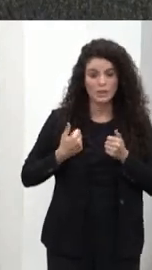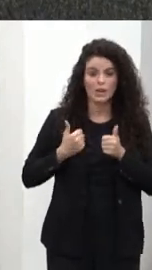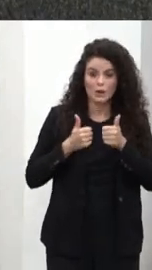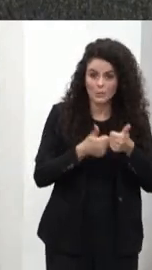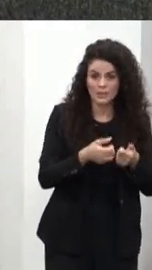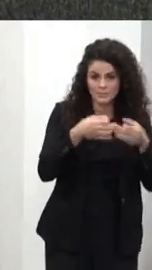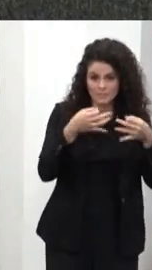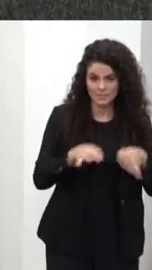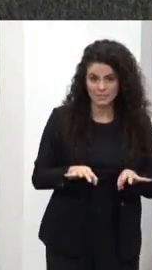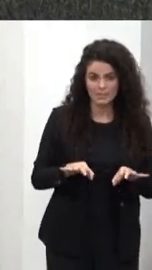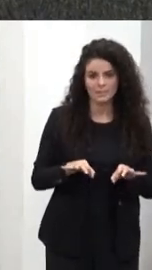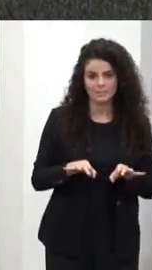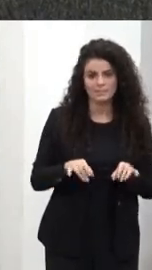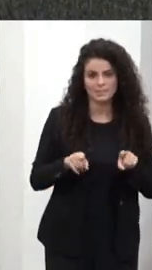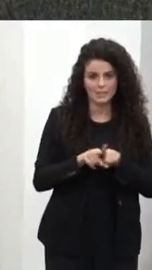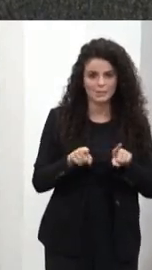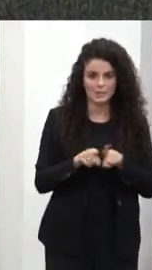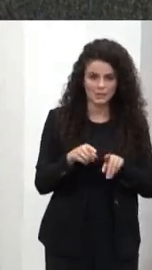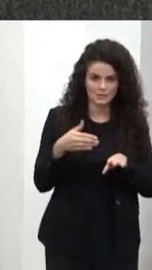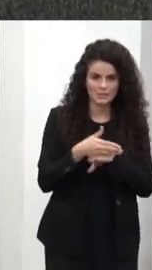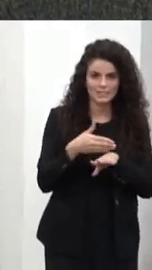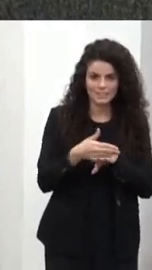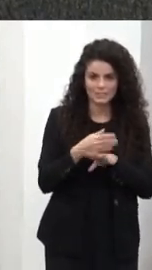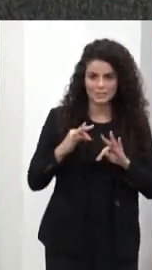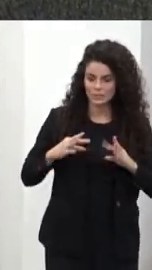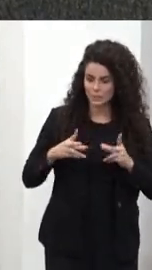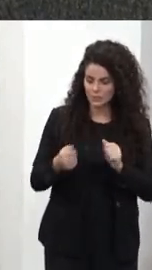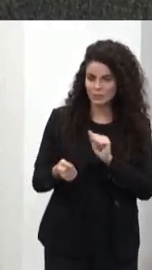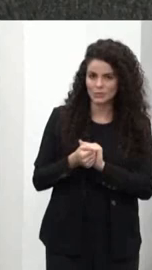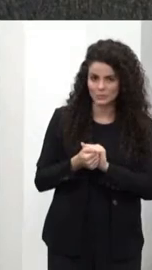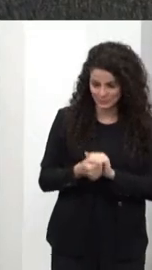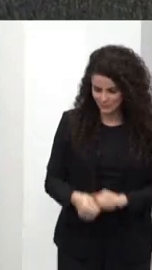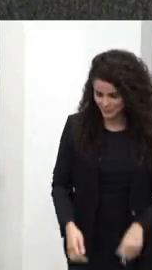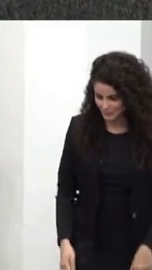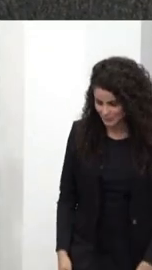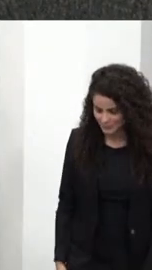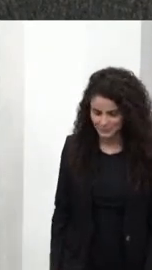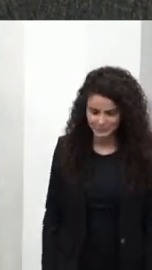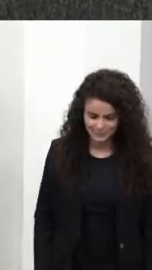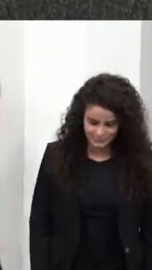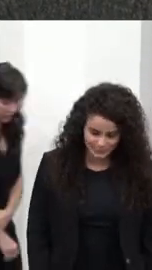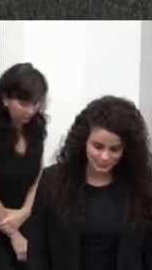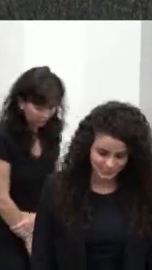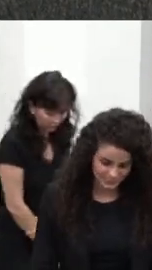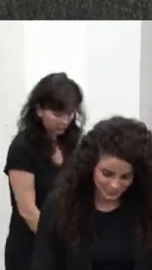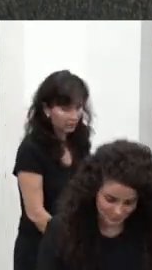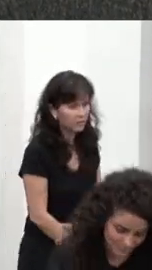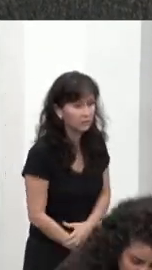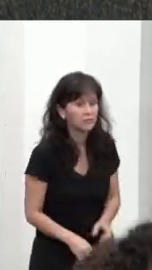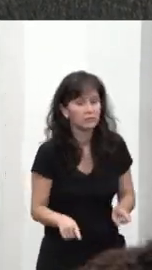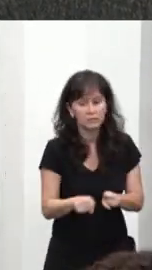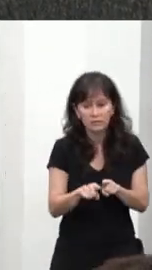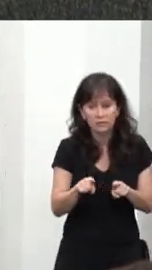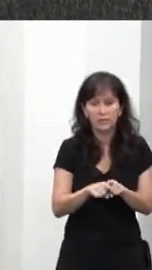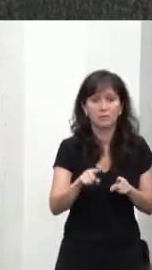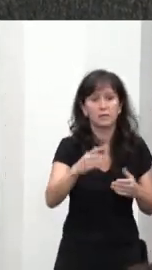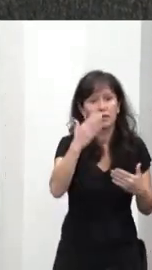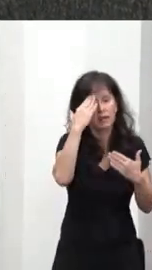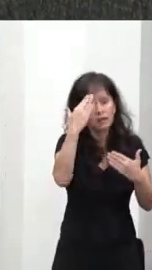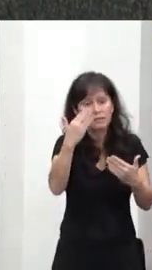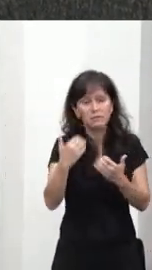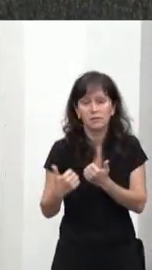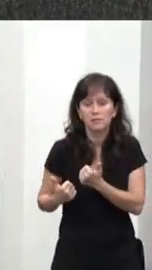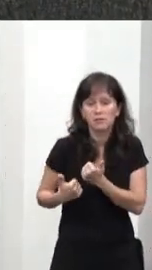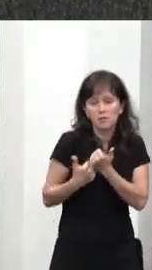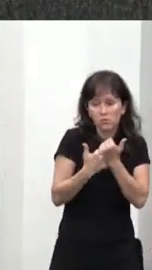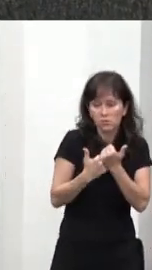inclusive com a participação efetiva aí do nosso mandato quero também agradecer aqui todo o trabalho das assessorias da